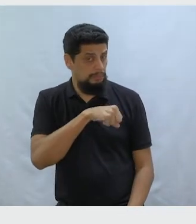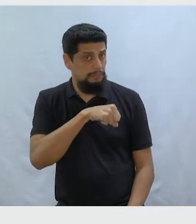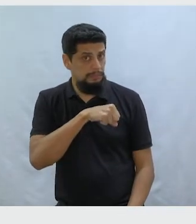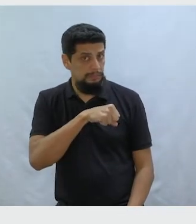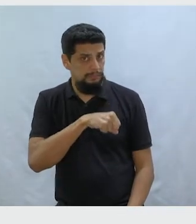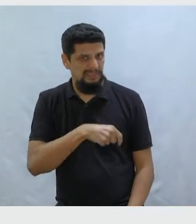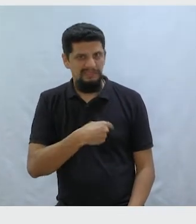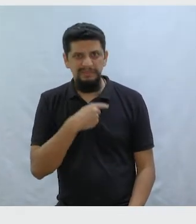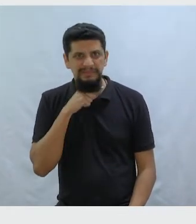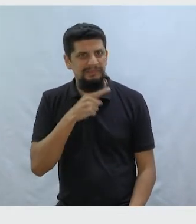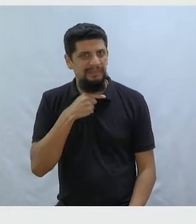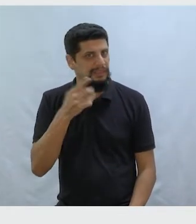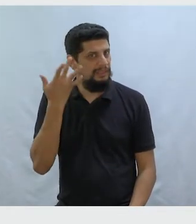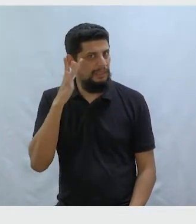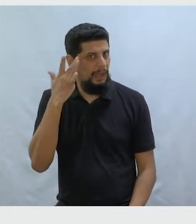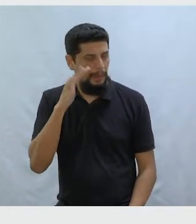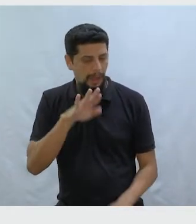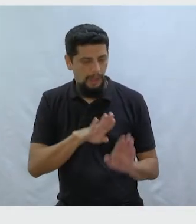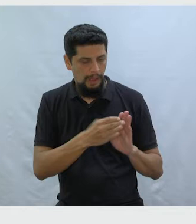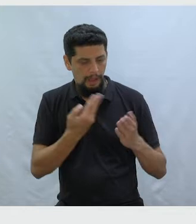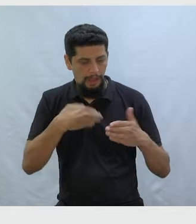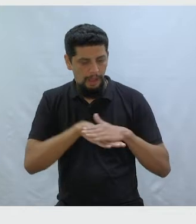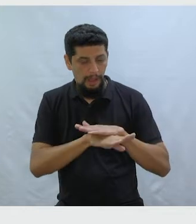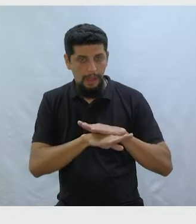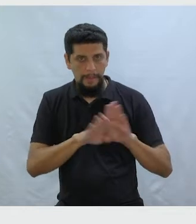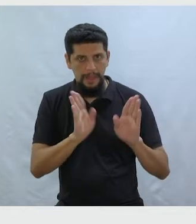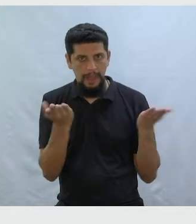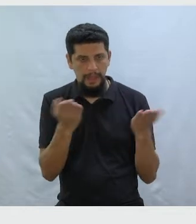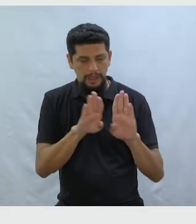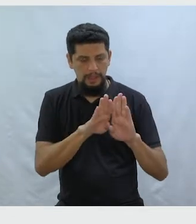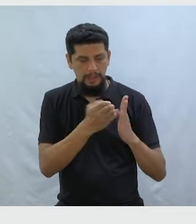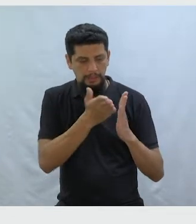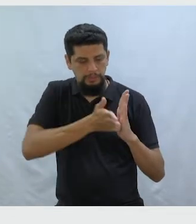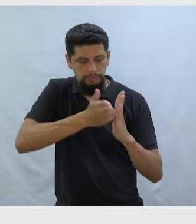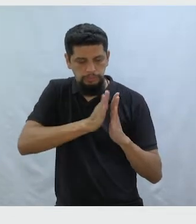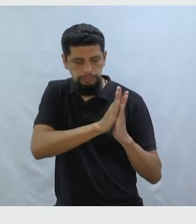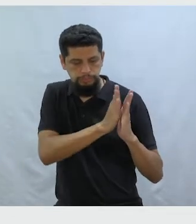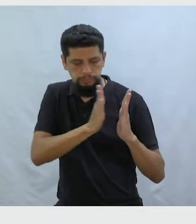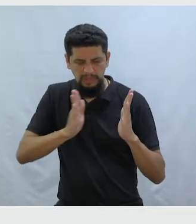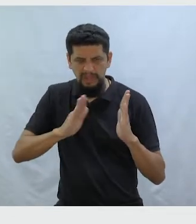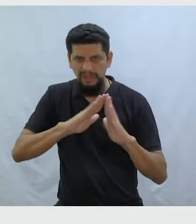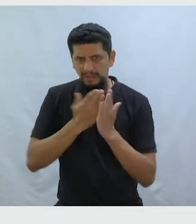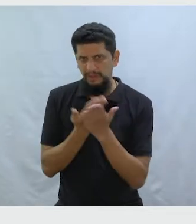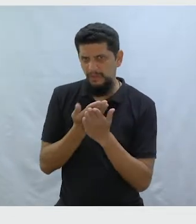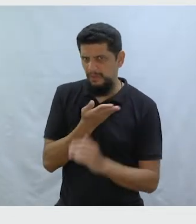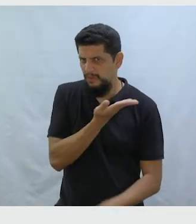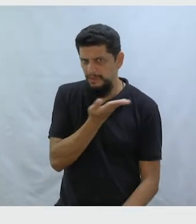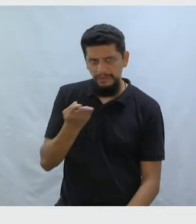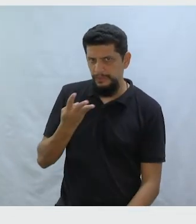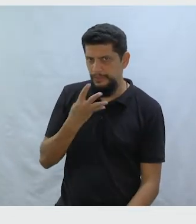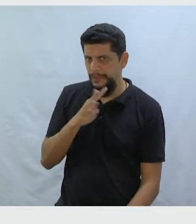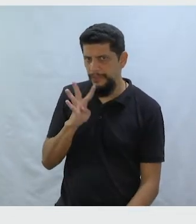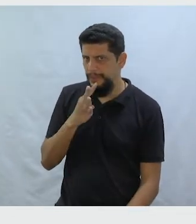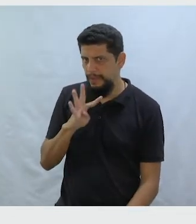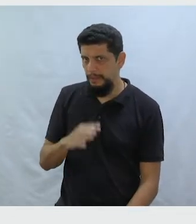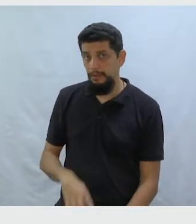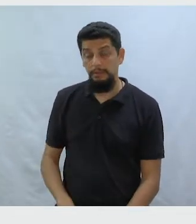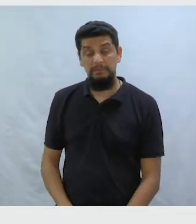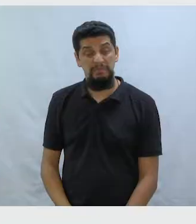disse Joana ninguém sabia dessa passagem mas aqui é a biblioteca da escola vocês não